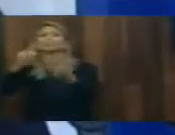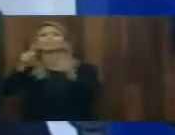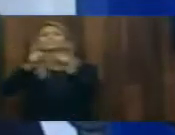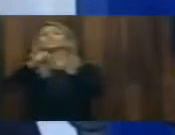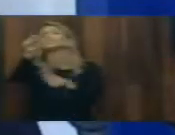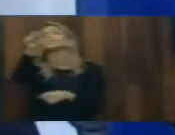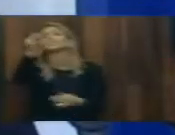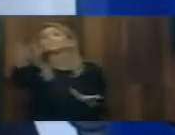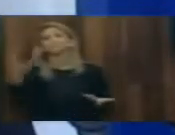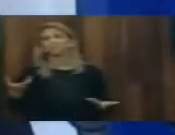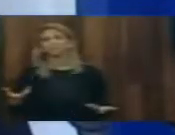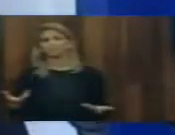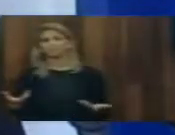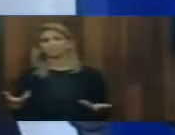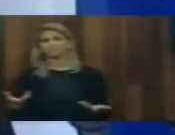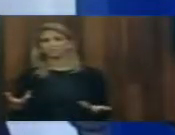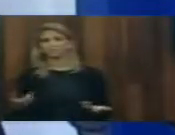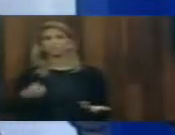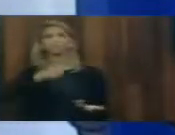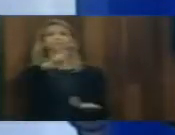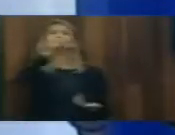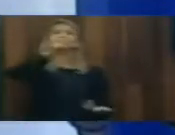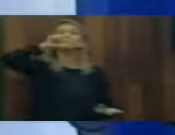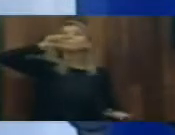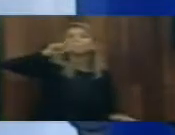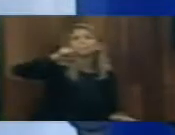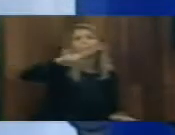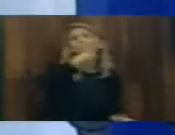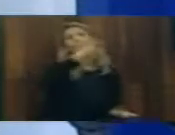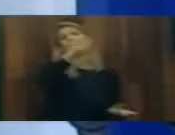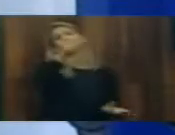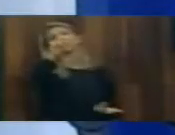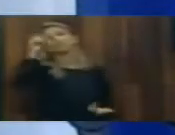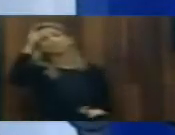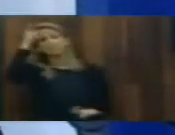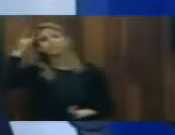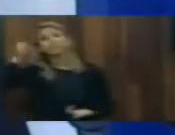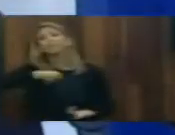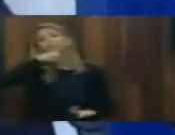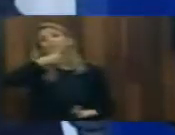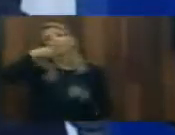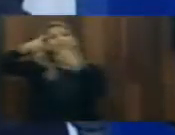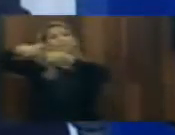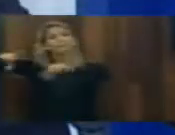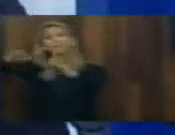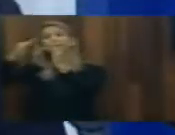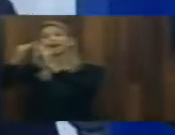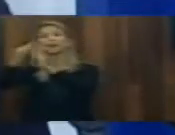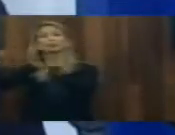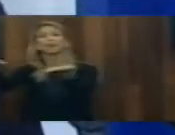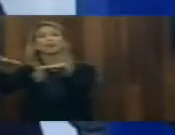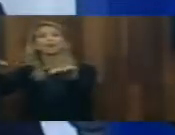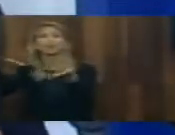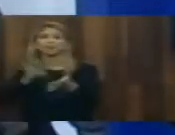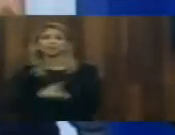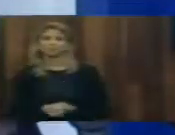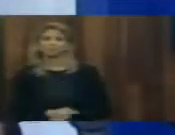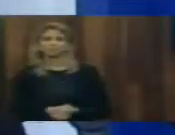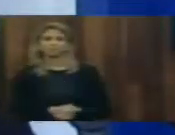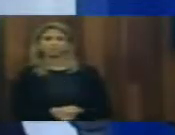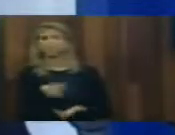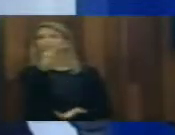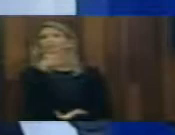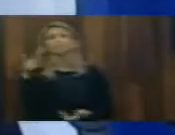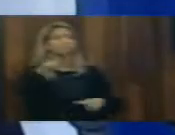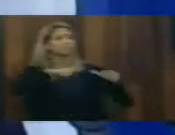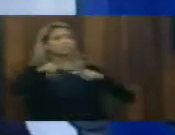ir. São 1.600 idosos assistidos, que estou recebendo inúmeras mensagens deles